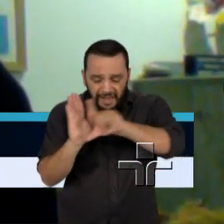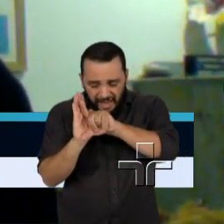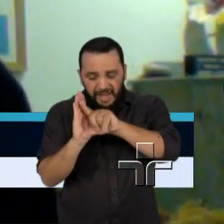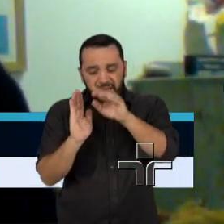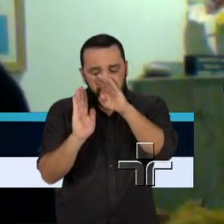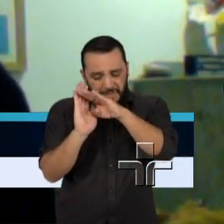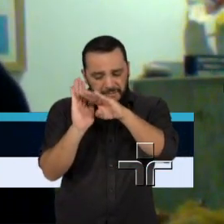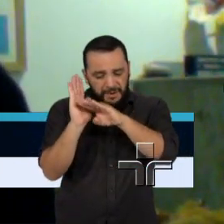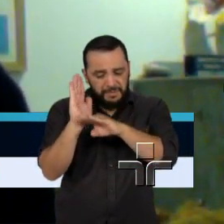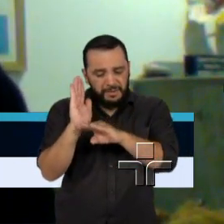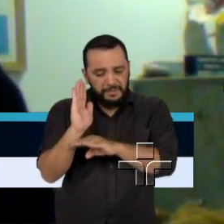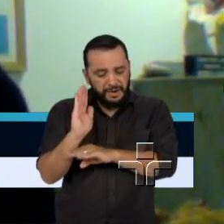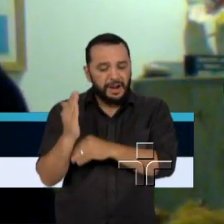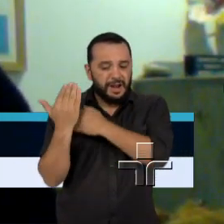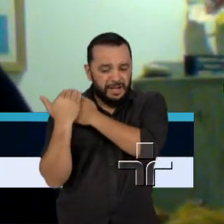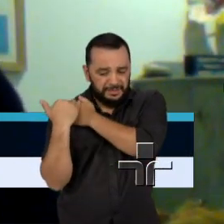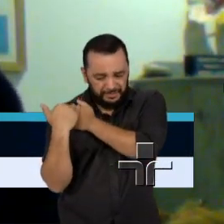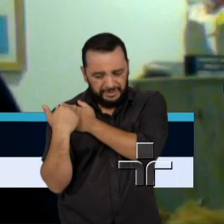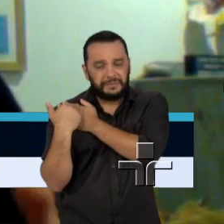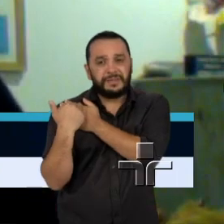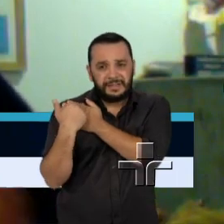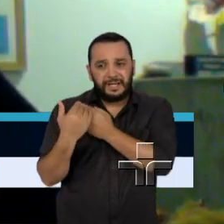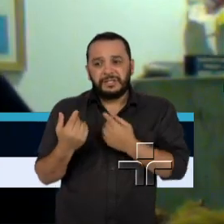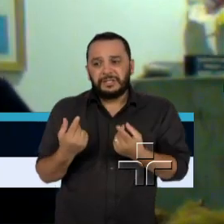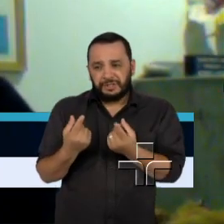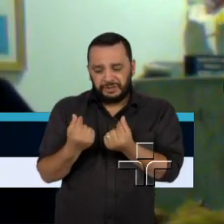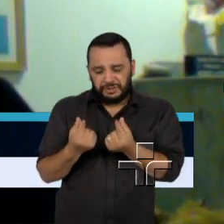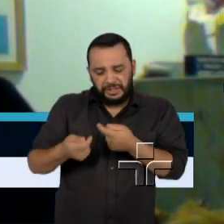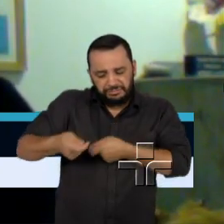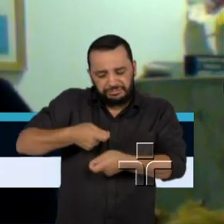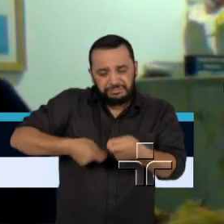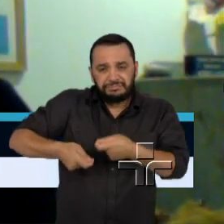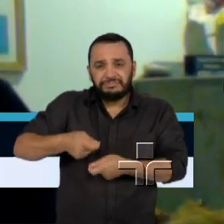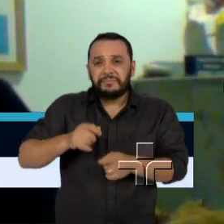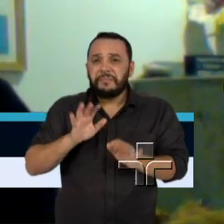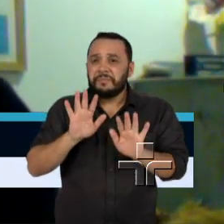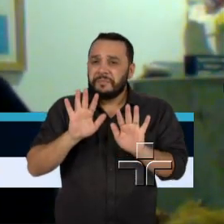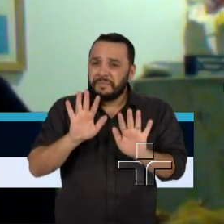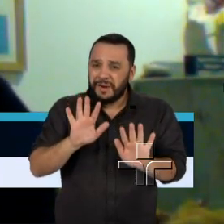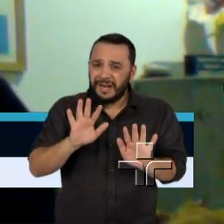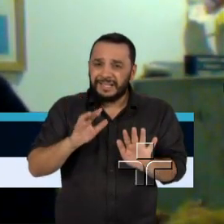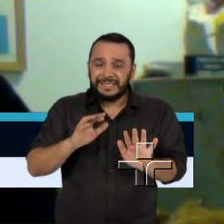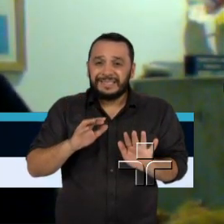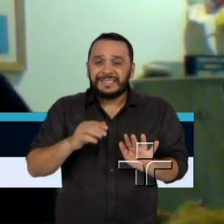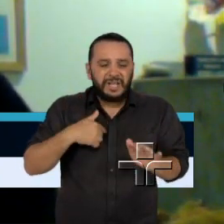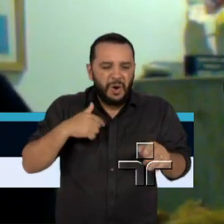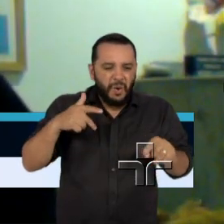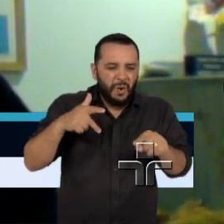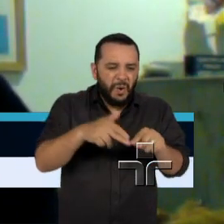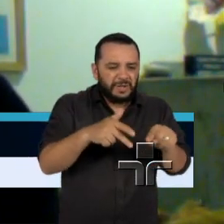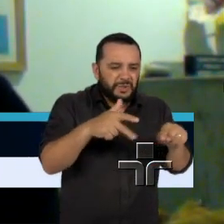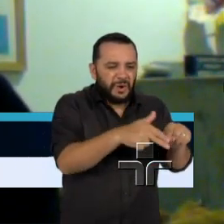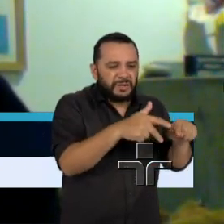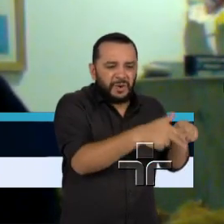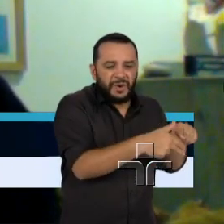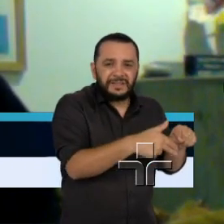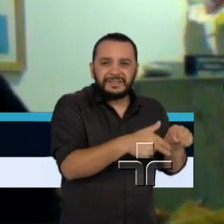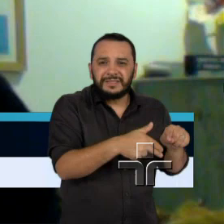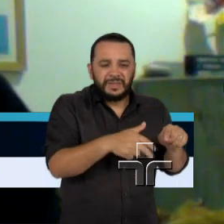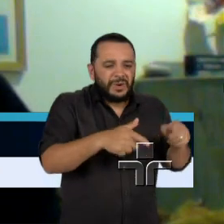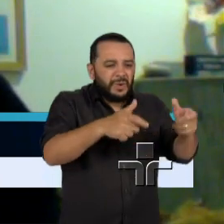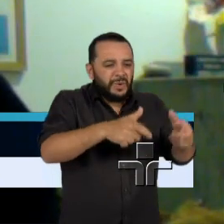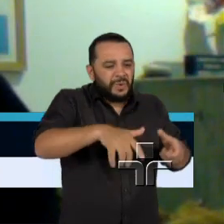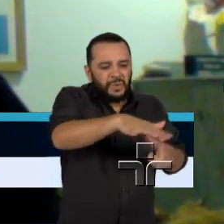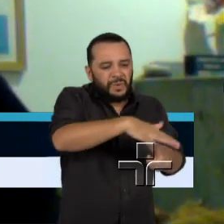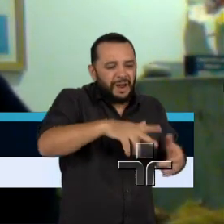pelos outros comentadores, quer dizer, está sendo feita uma série de escolhas que estão colocando o